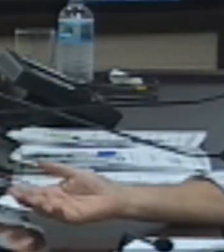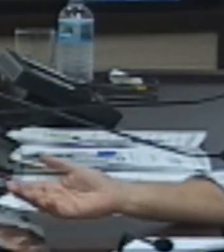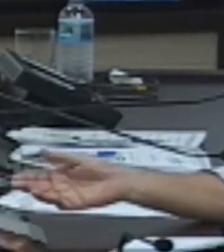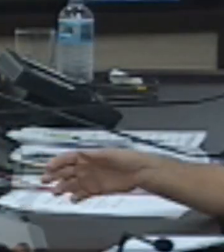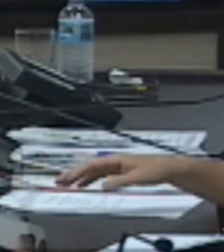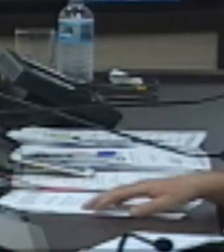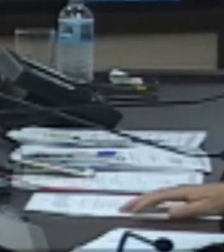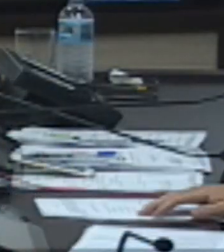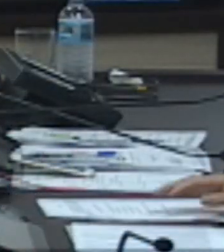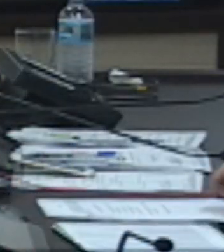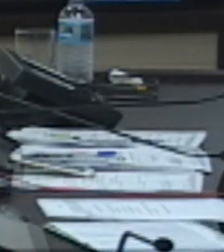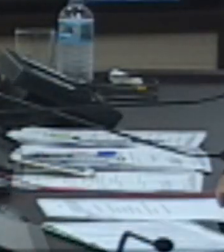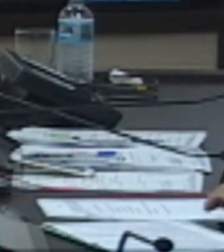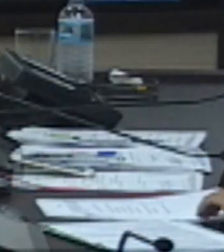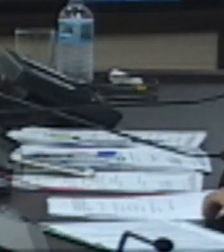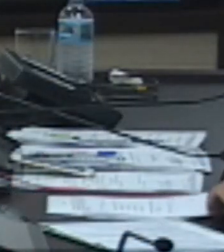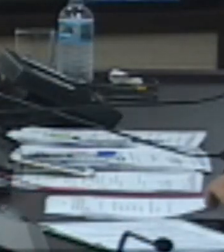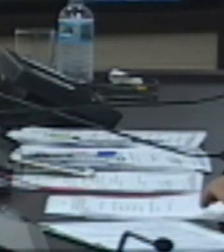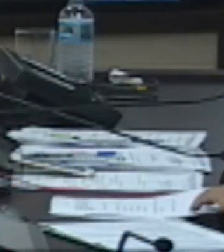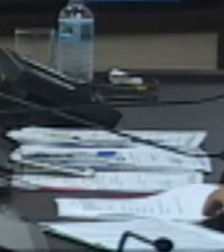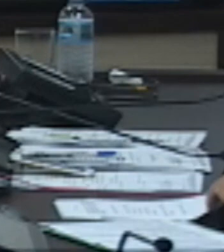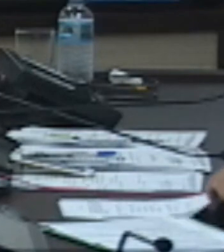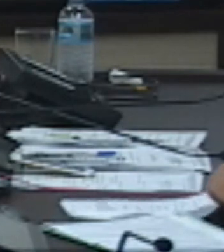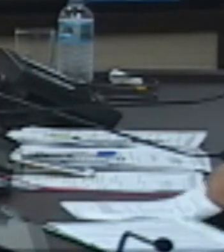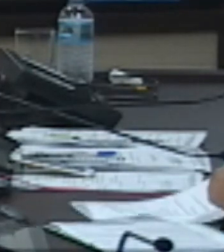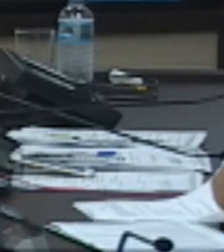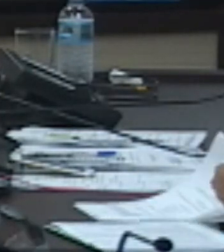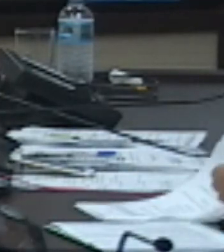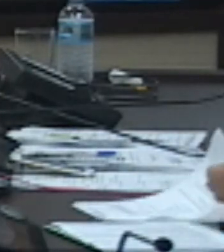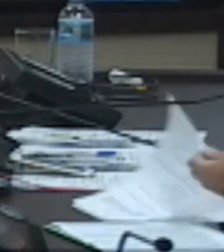Agora acabou.